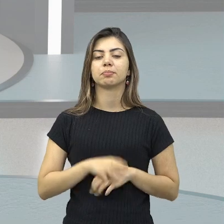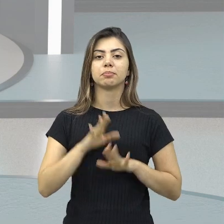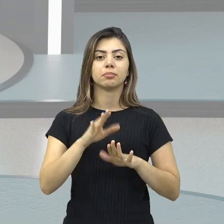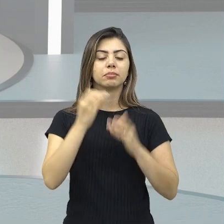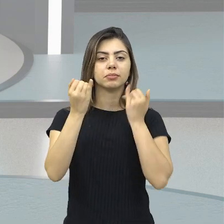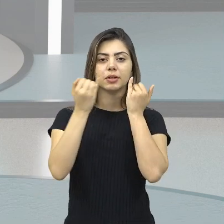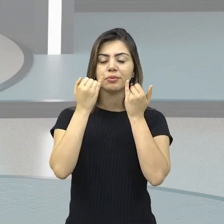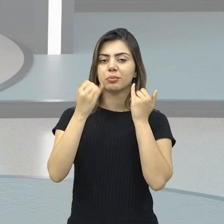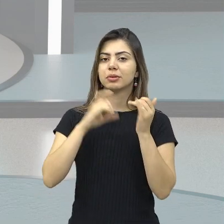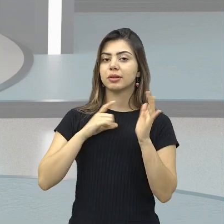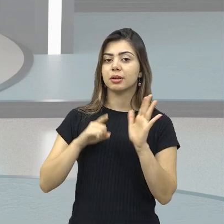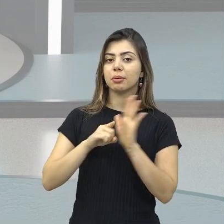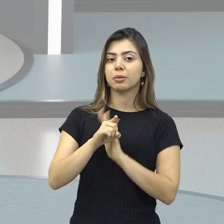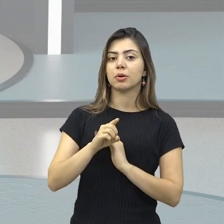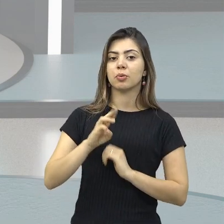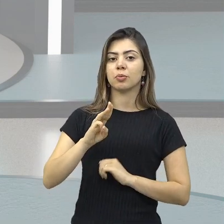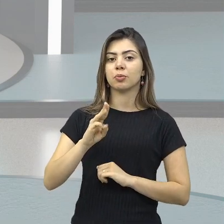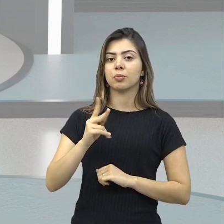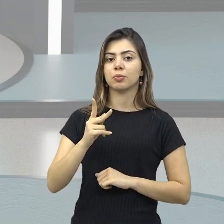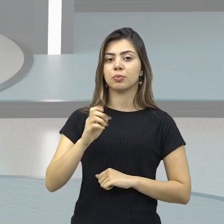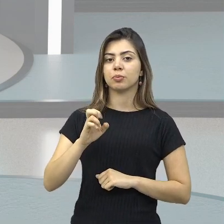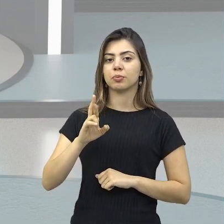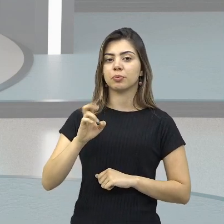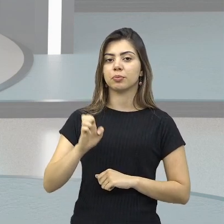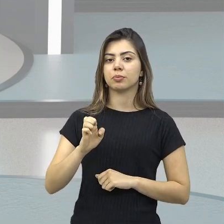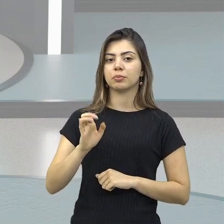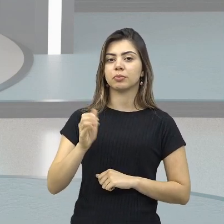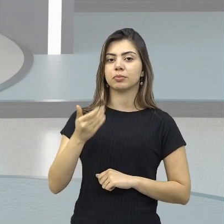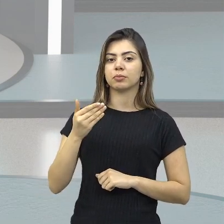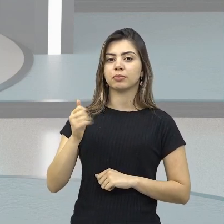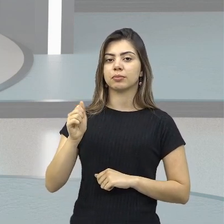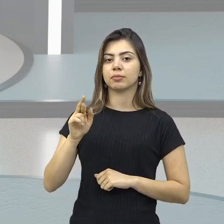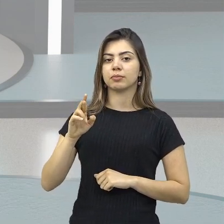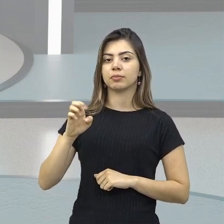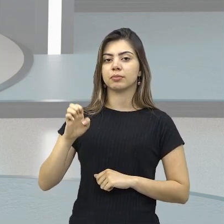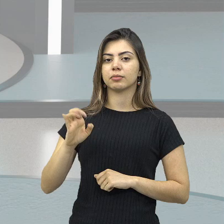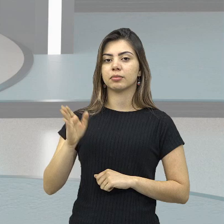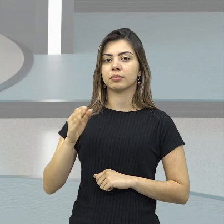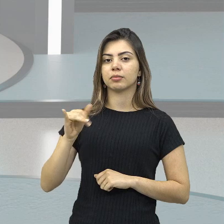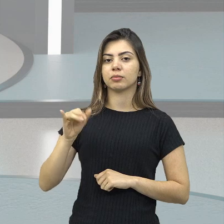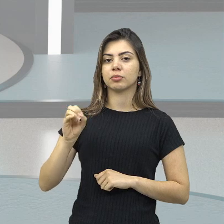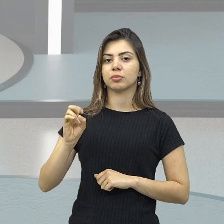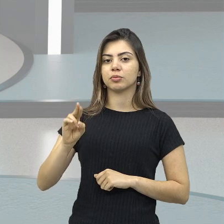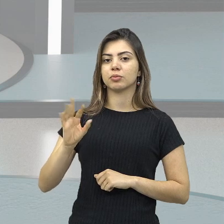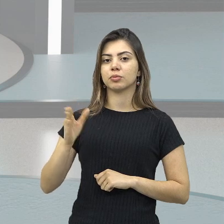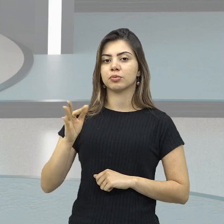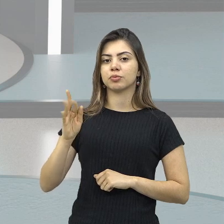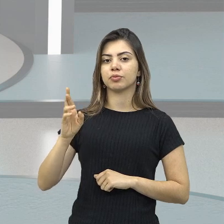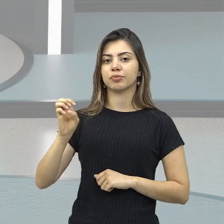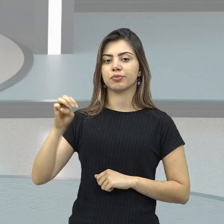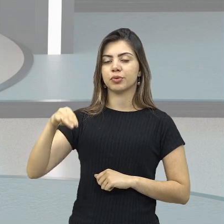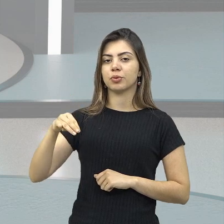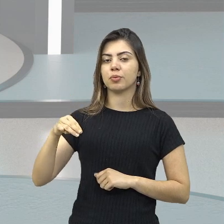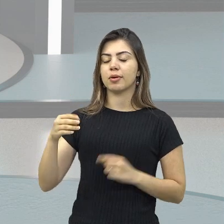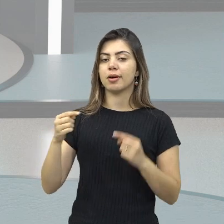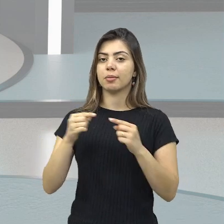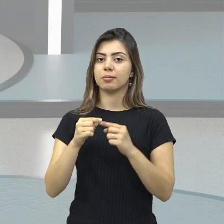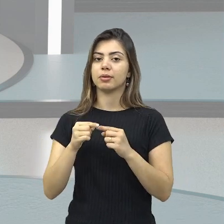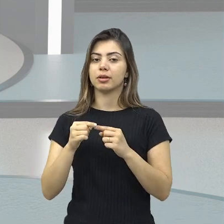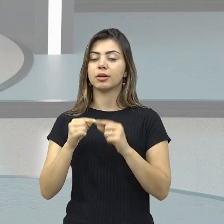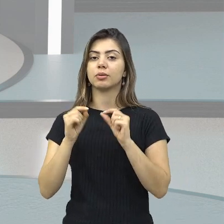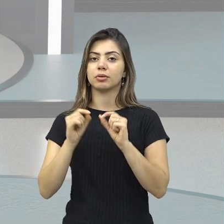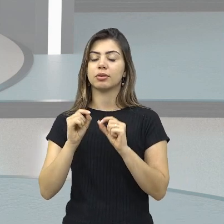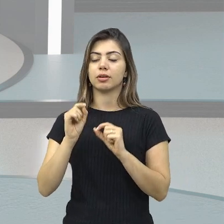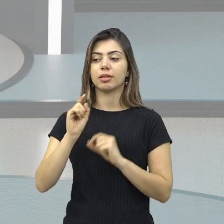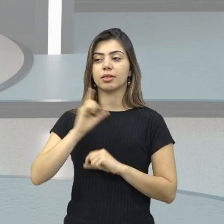Essa pergunta, where are you from? Eu estou falando de you, você. Então, essa pergunta é utilizada quando eu estou